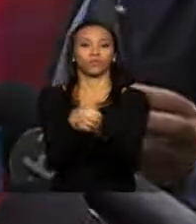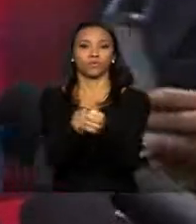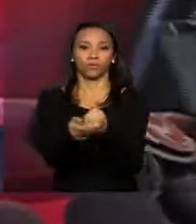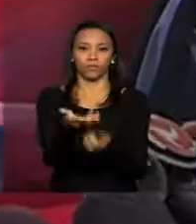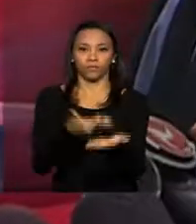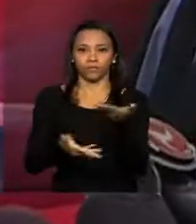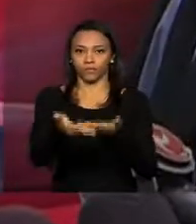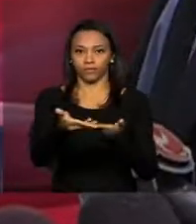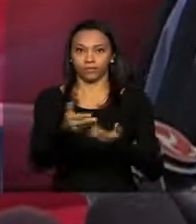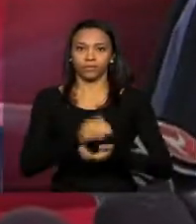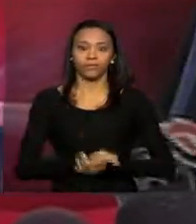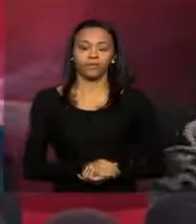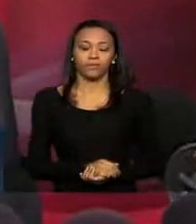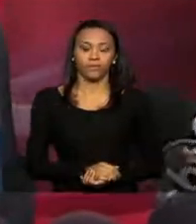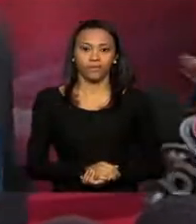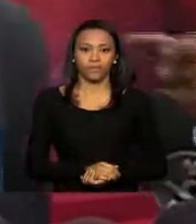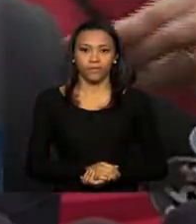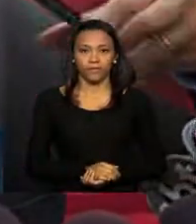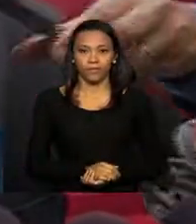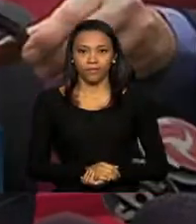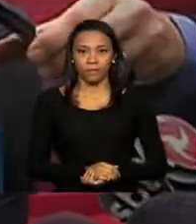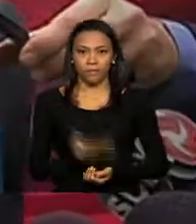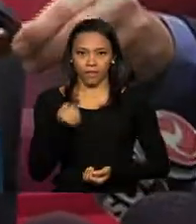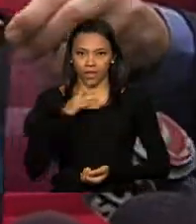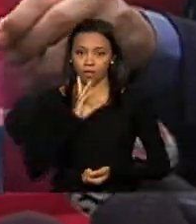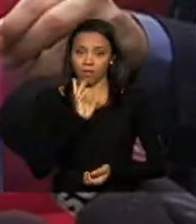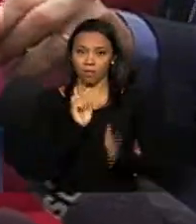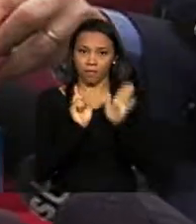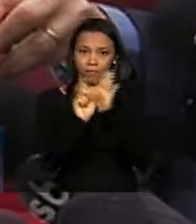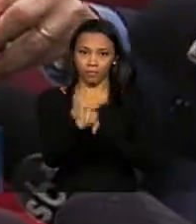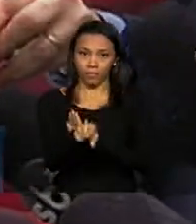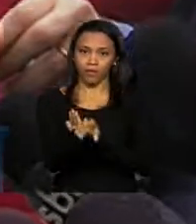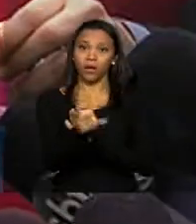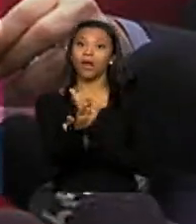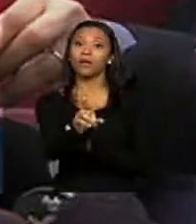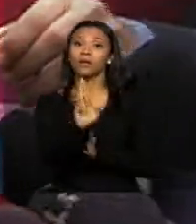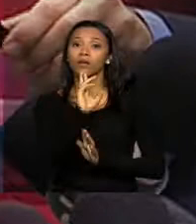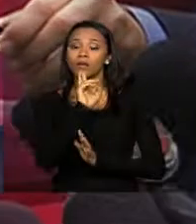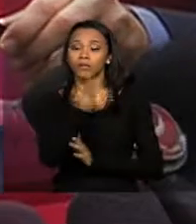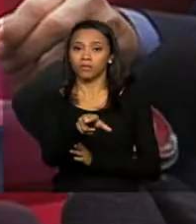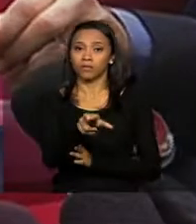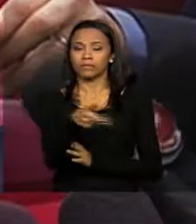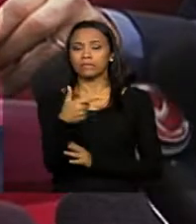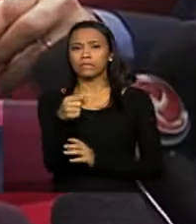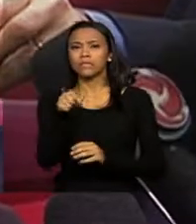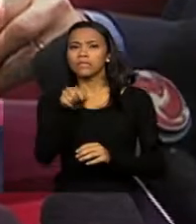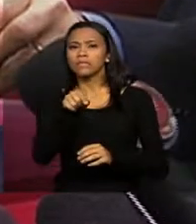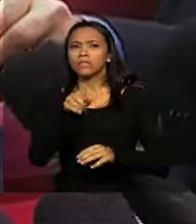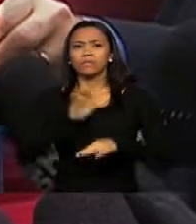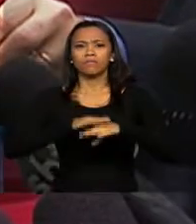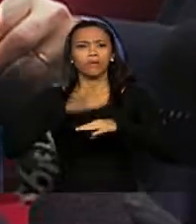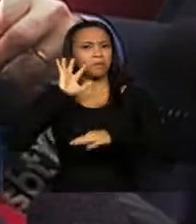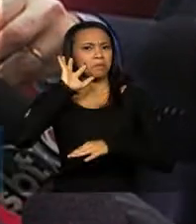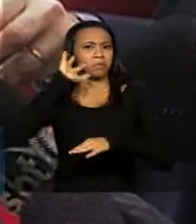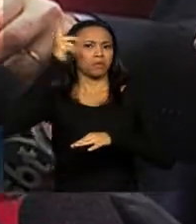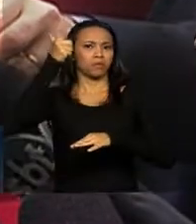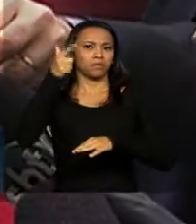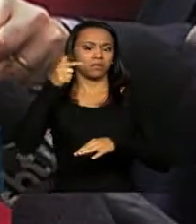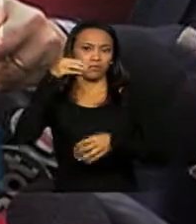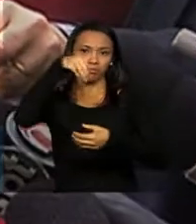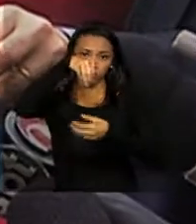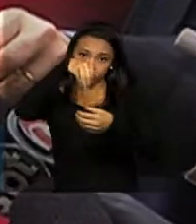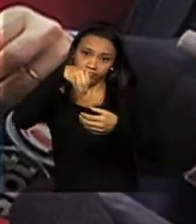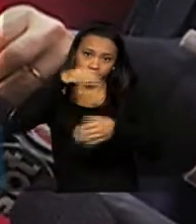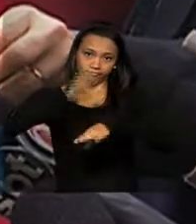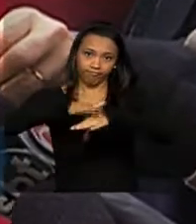vai ter que receber mais cargos nesse momento pol não está em Pauta isso Isso é uma decisão no regime presidencial uma decisão